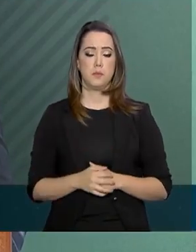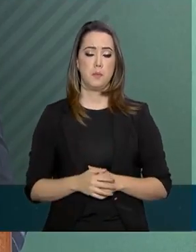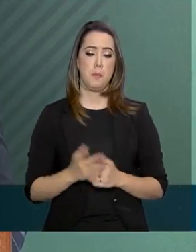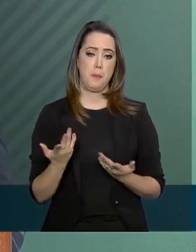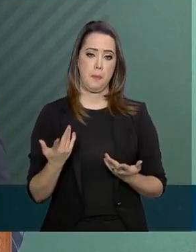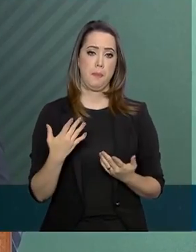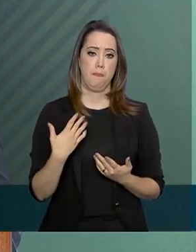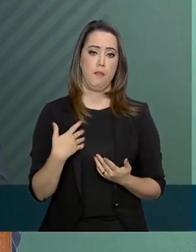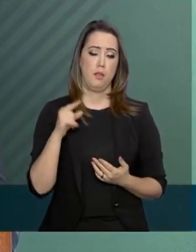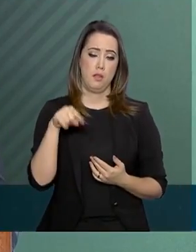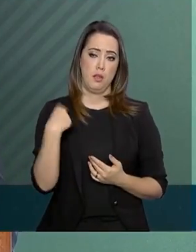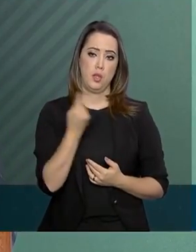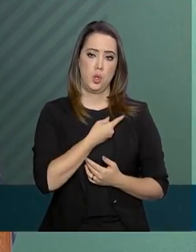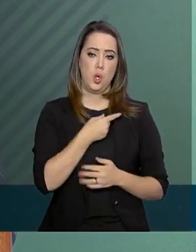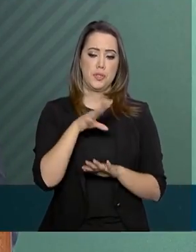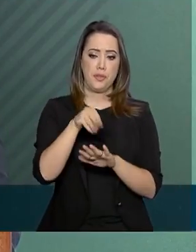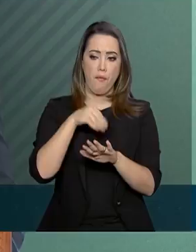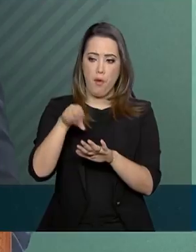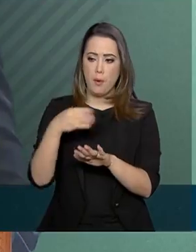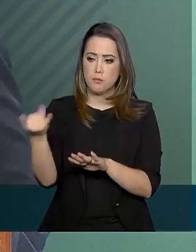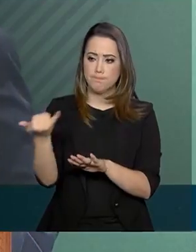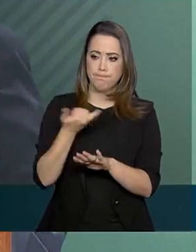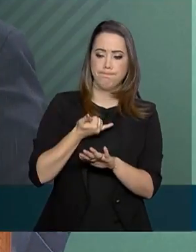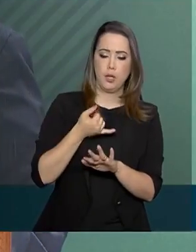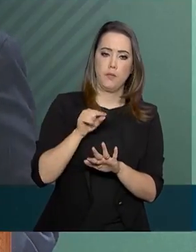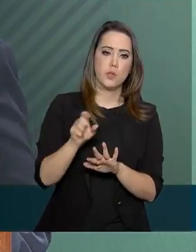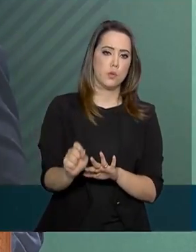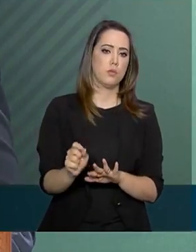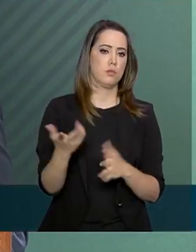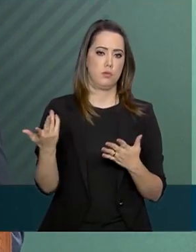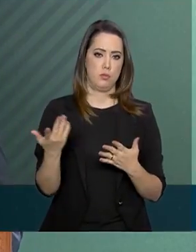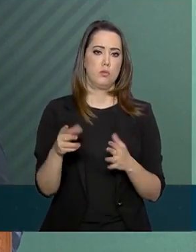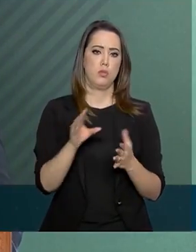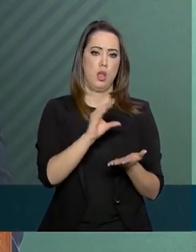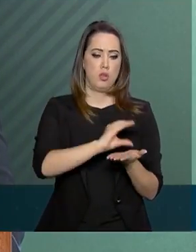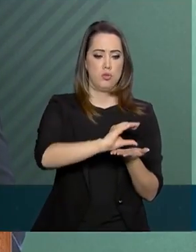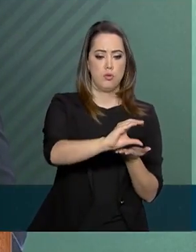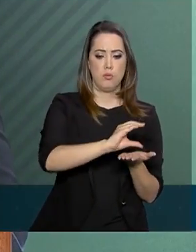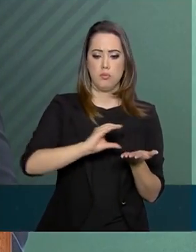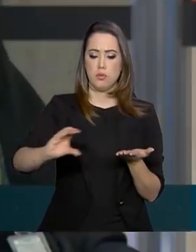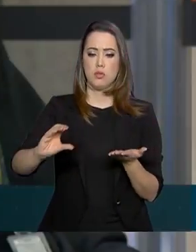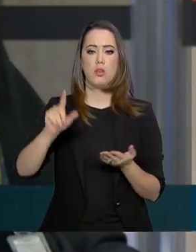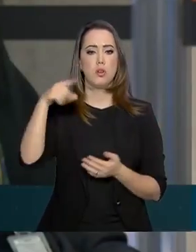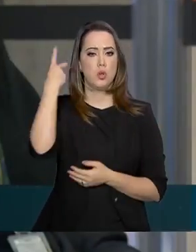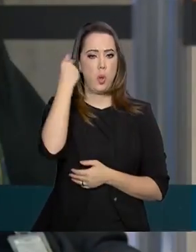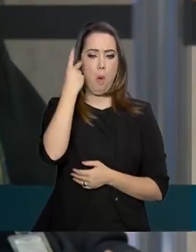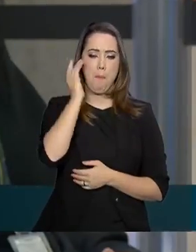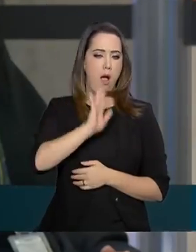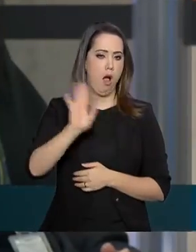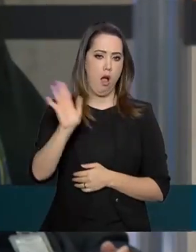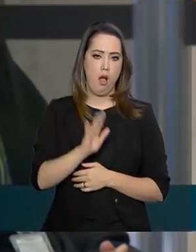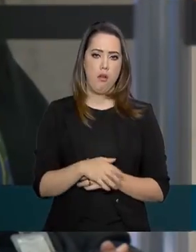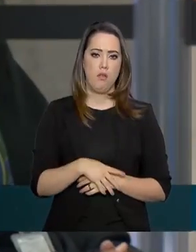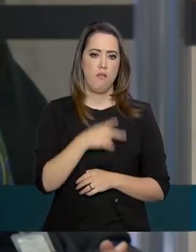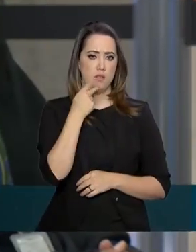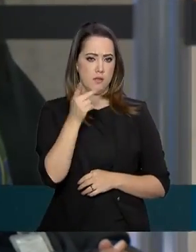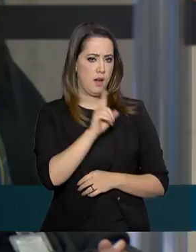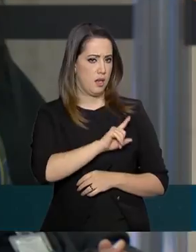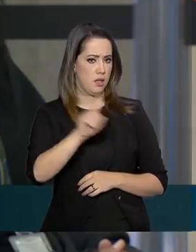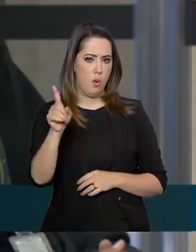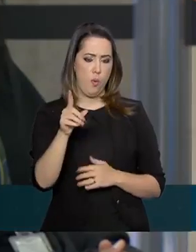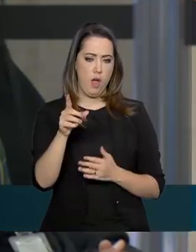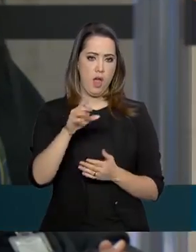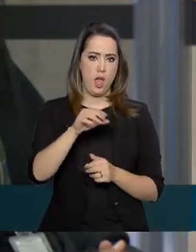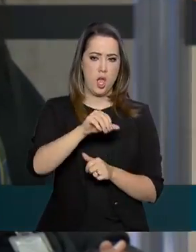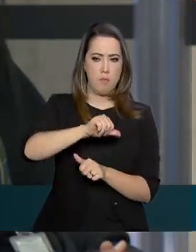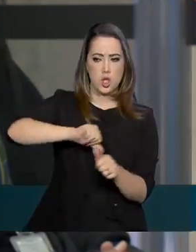esta informação que nós obtivemos junto ao ministério da economia vocês nego então que seja um troca troca